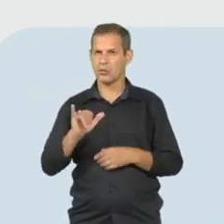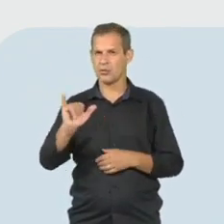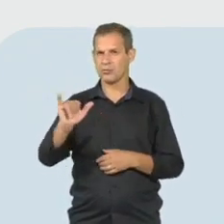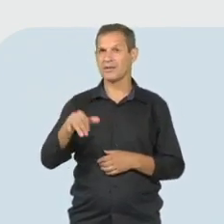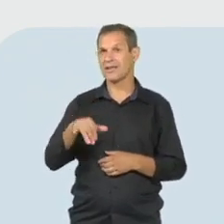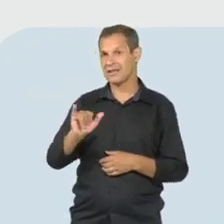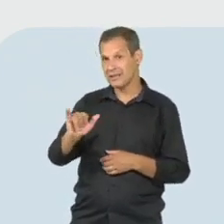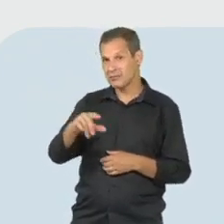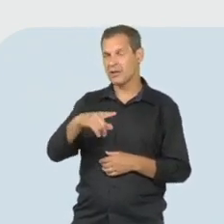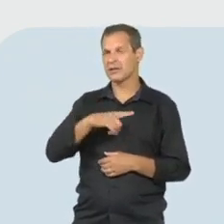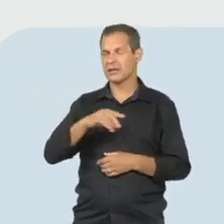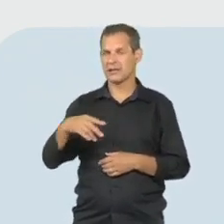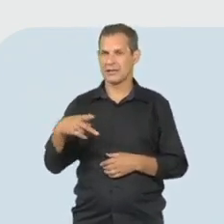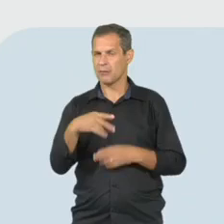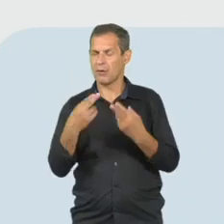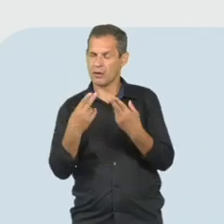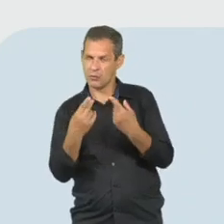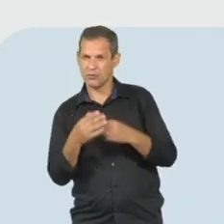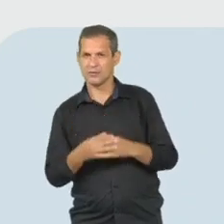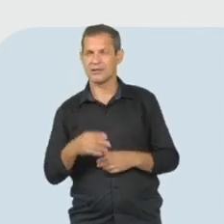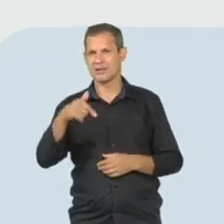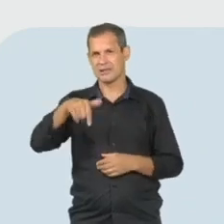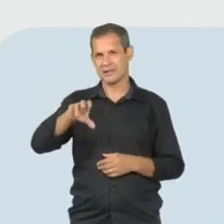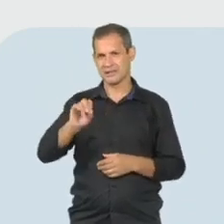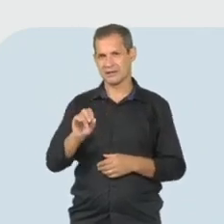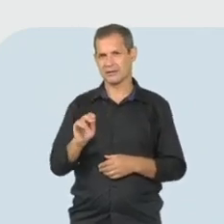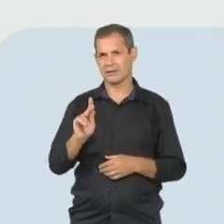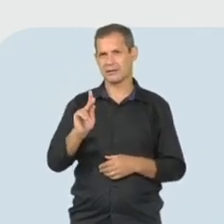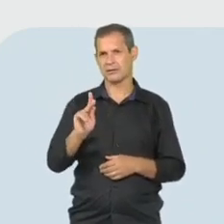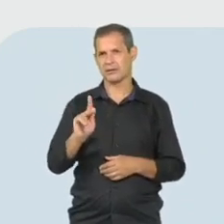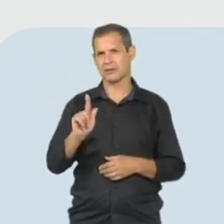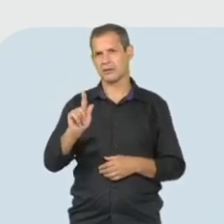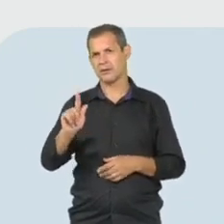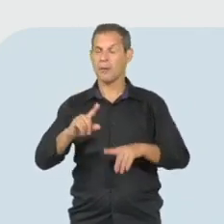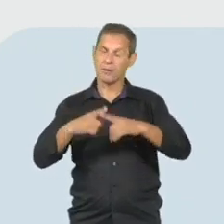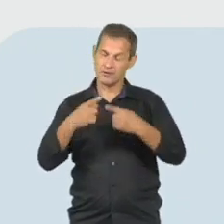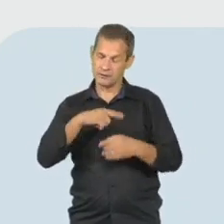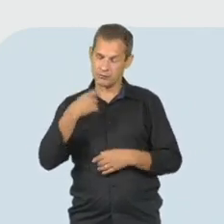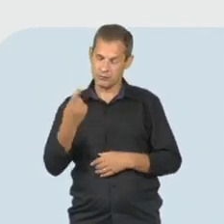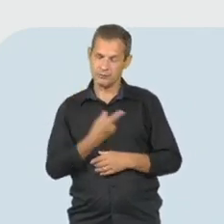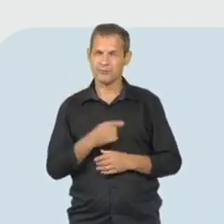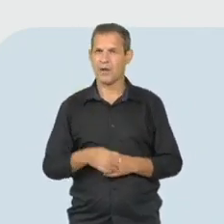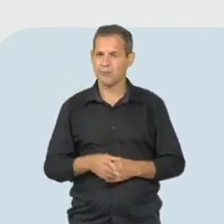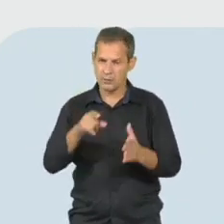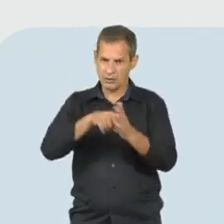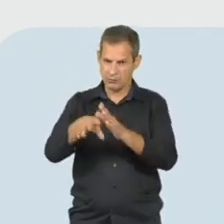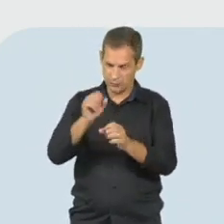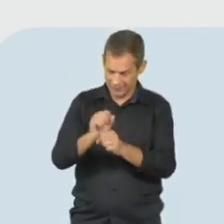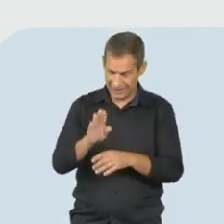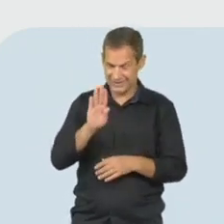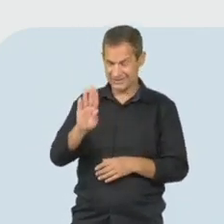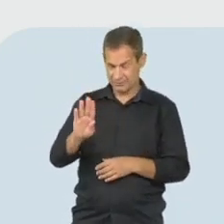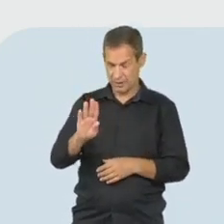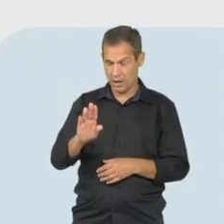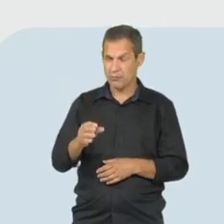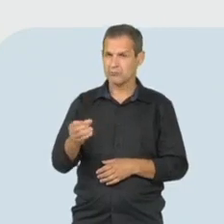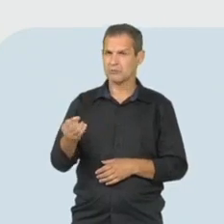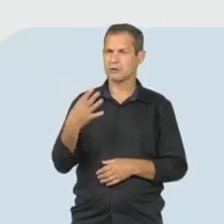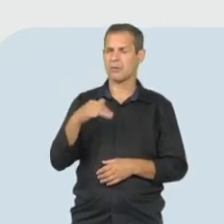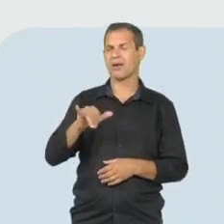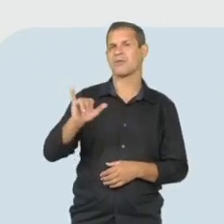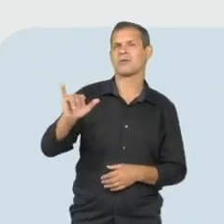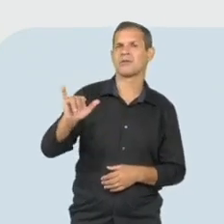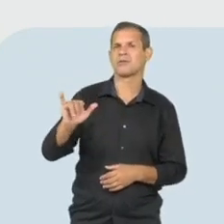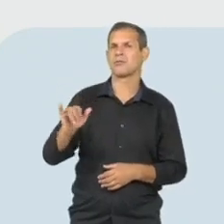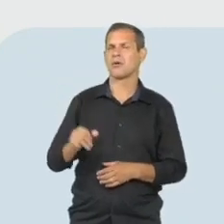Y tem que ser maior ou igual a 70 quilos. Então, nós temos a probabilidade de B, quando aparecer esse Y